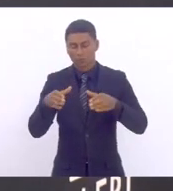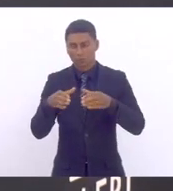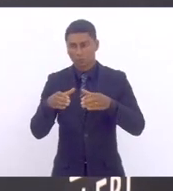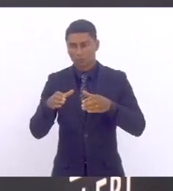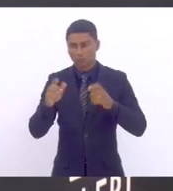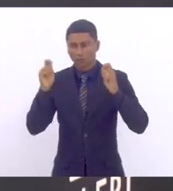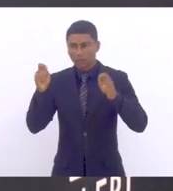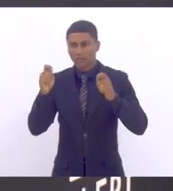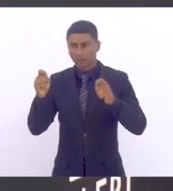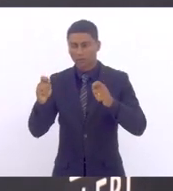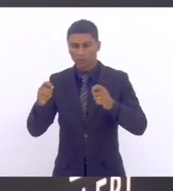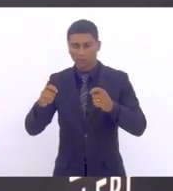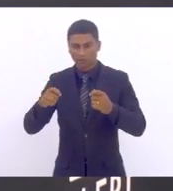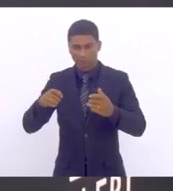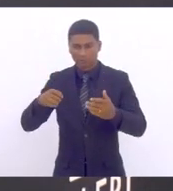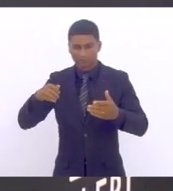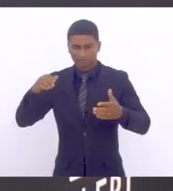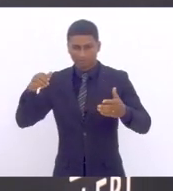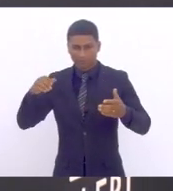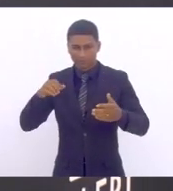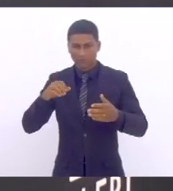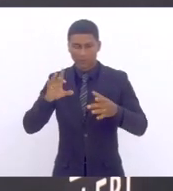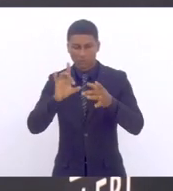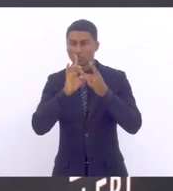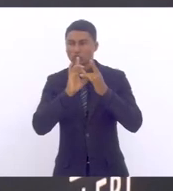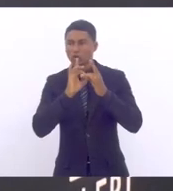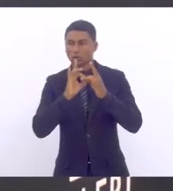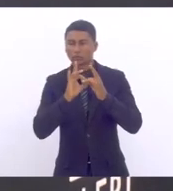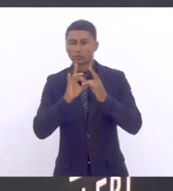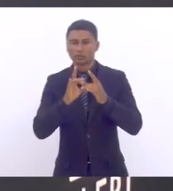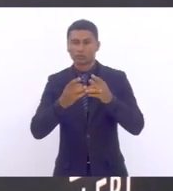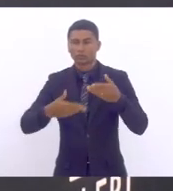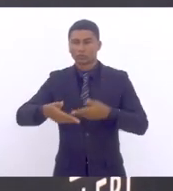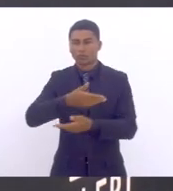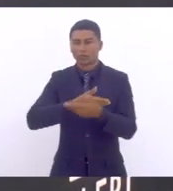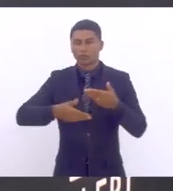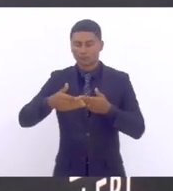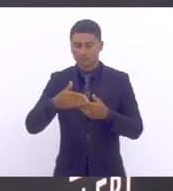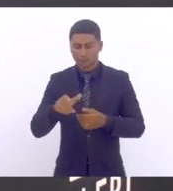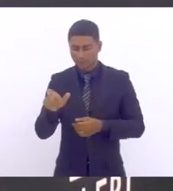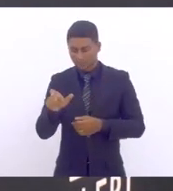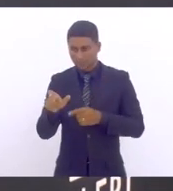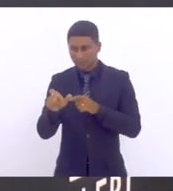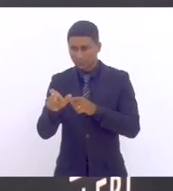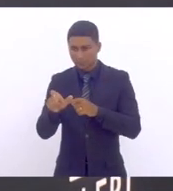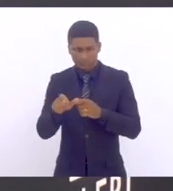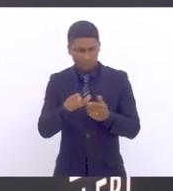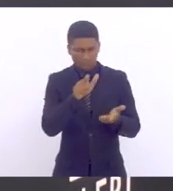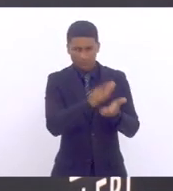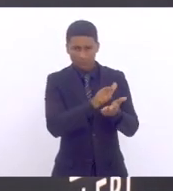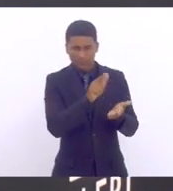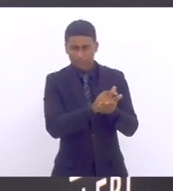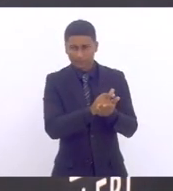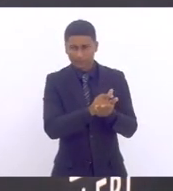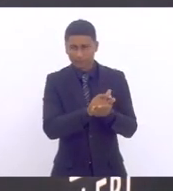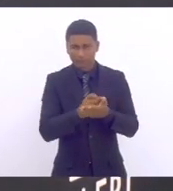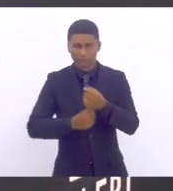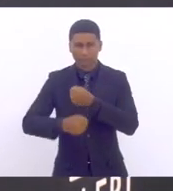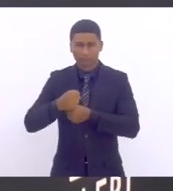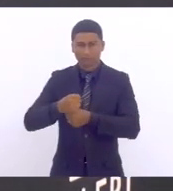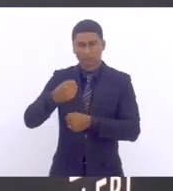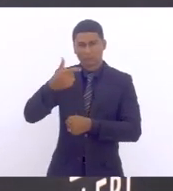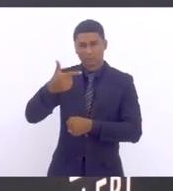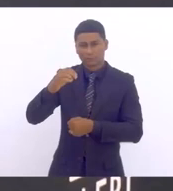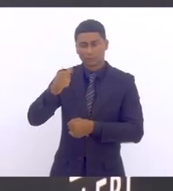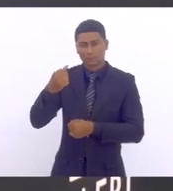tenha que trocar o seu ingresso por um papel, e quando em 2013, e com